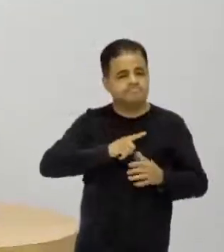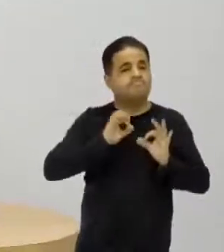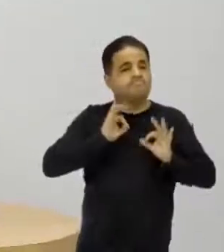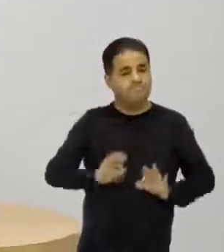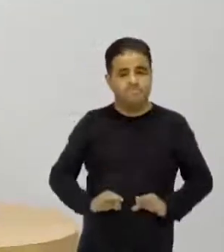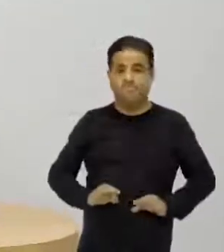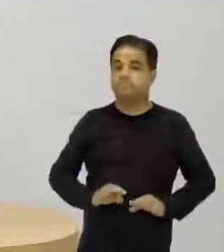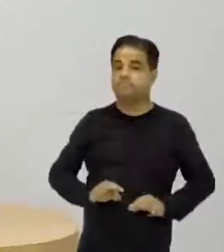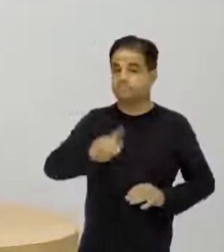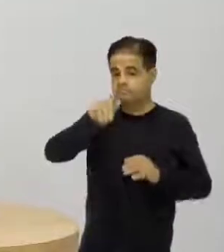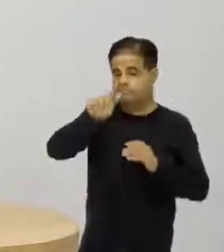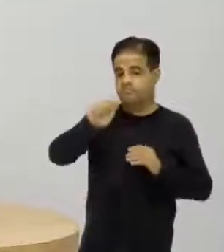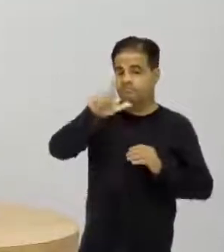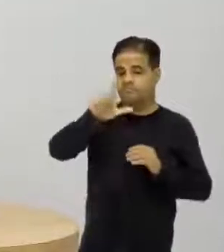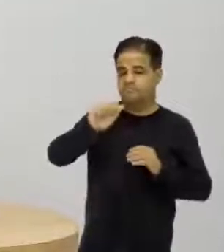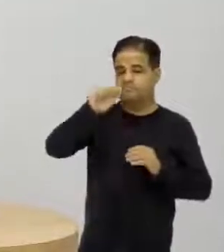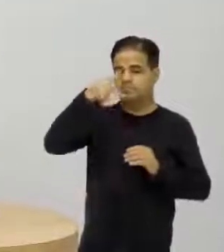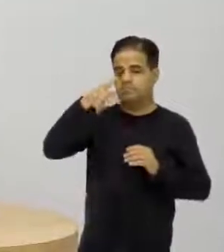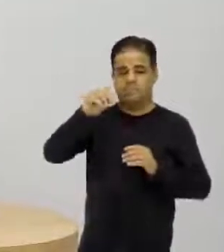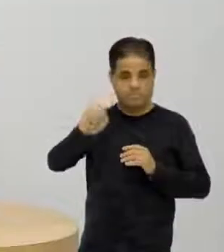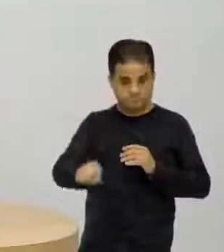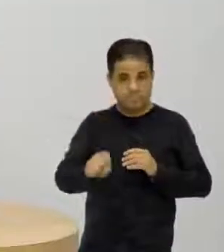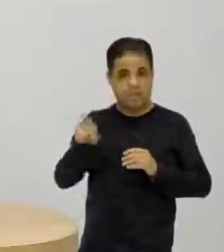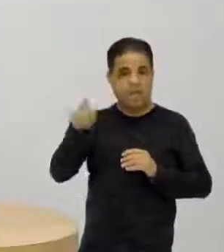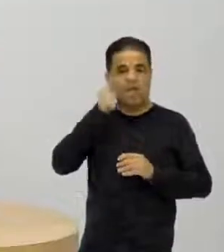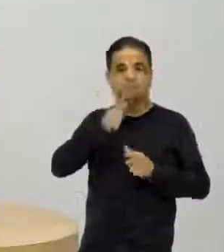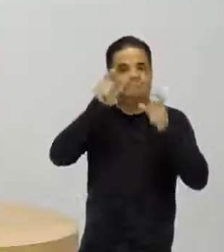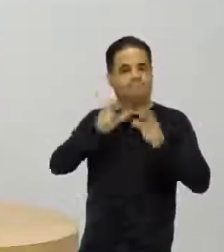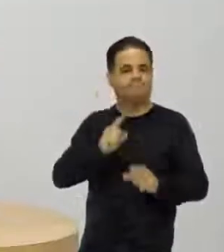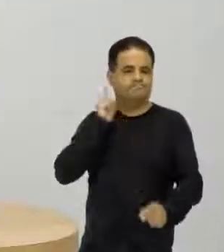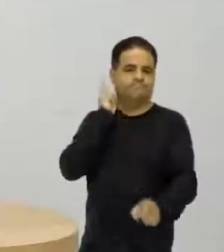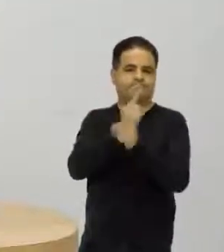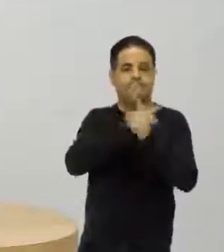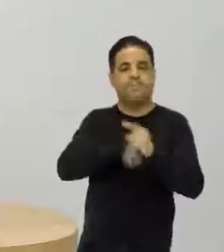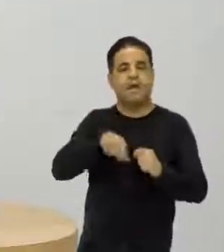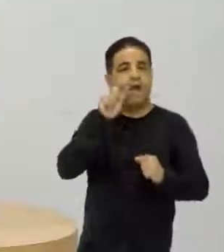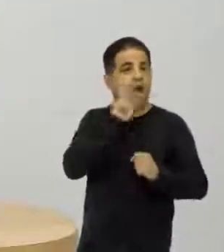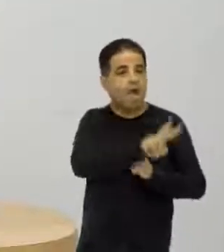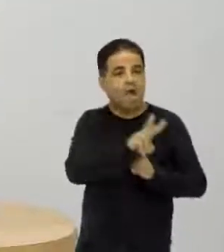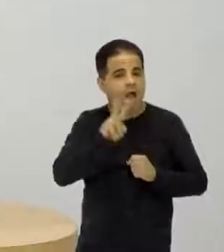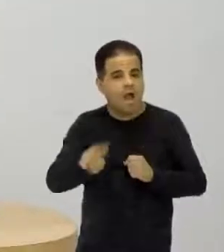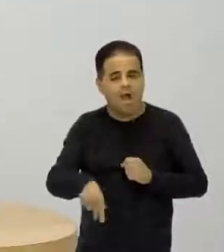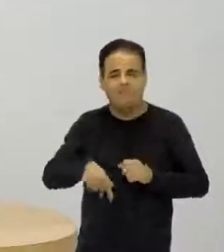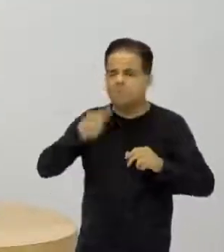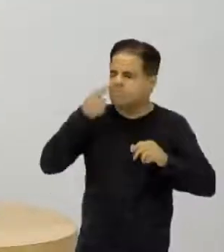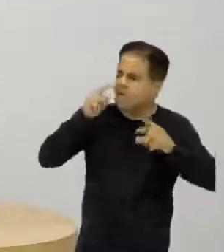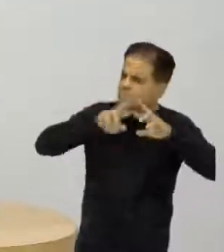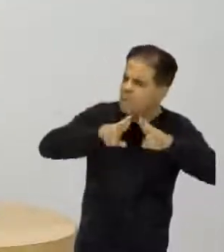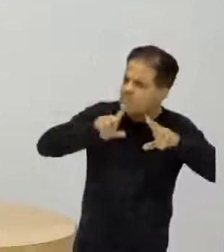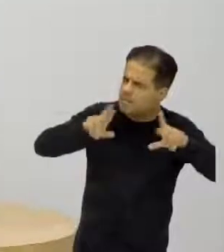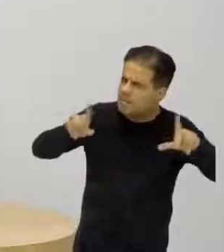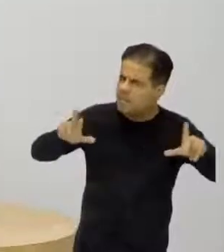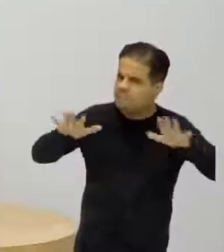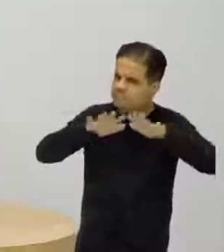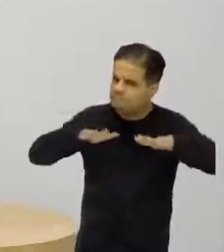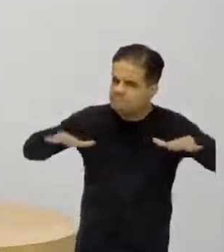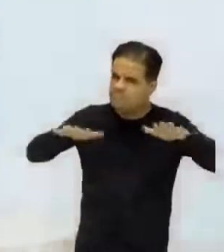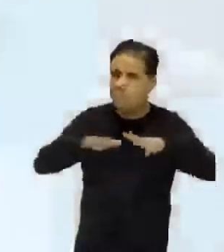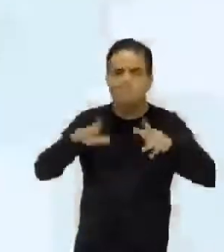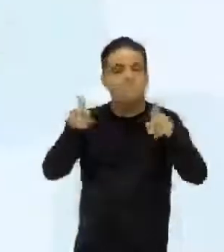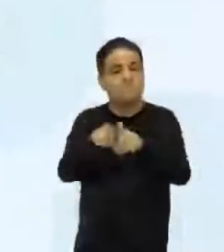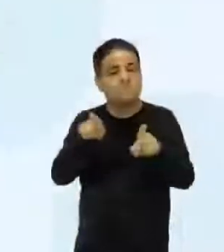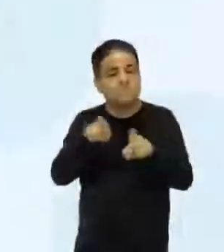Exatamente. Então Galápagos foi a ilha onde ele conseguiu, né, enxergar a diversidade dos organismos. E